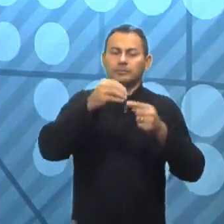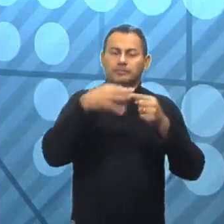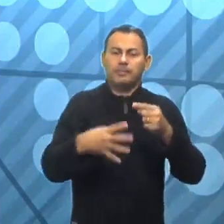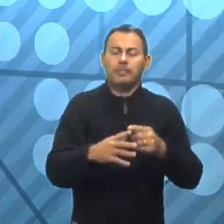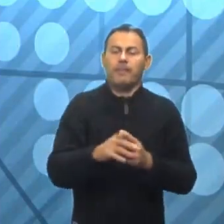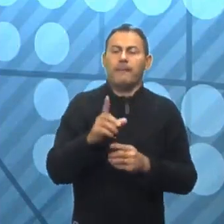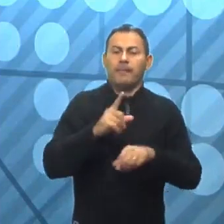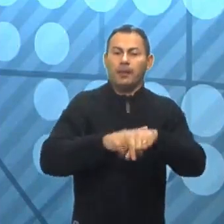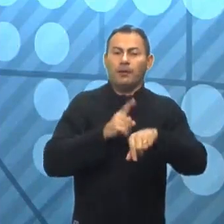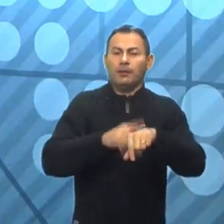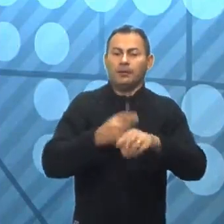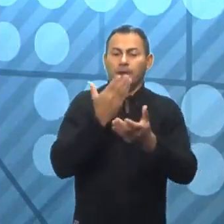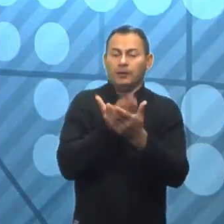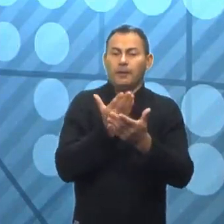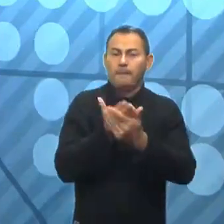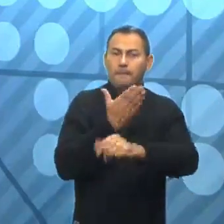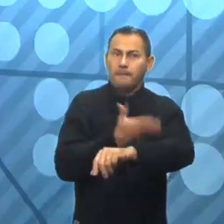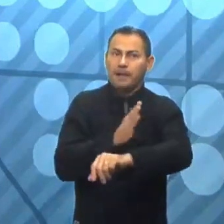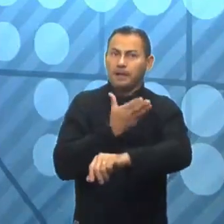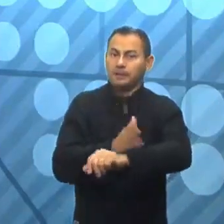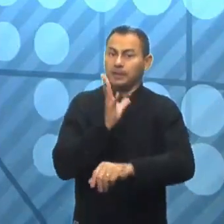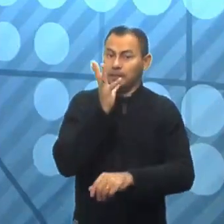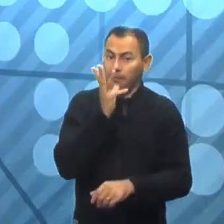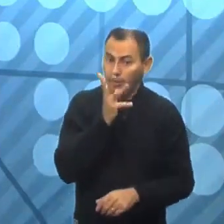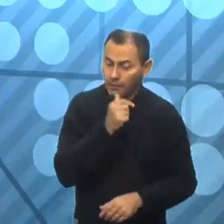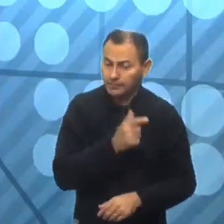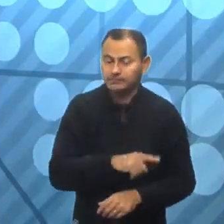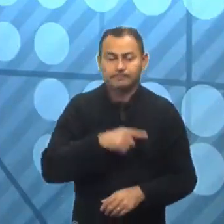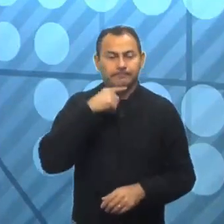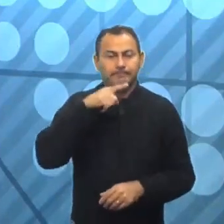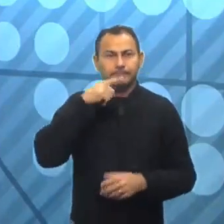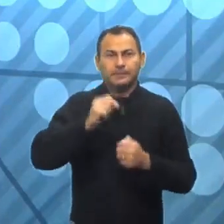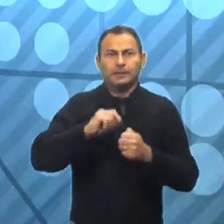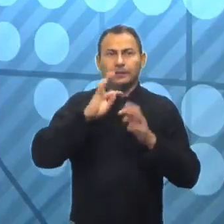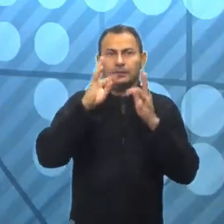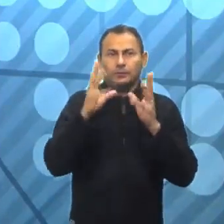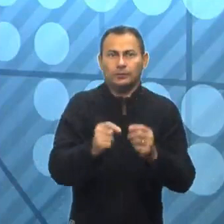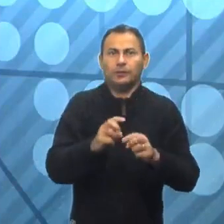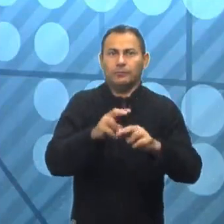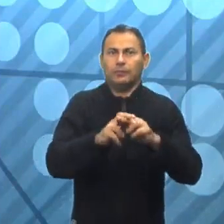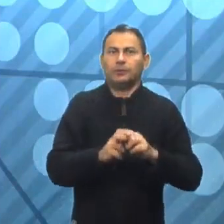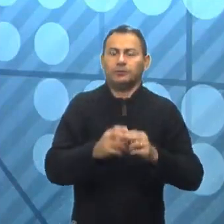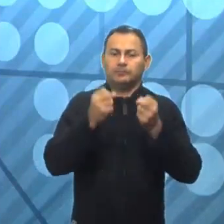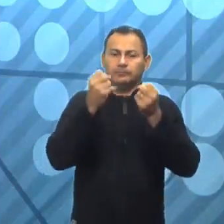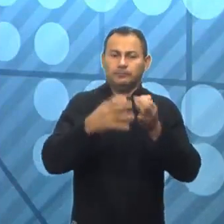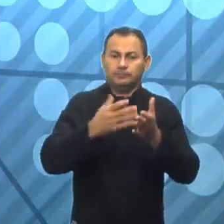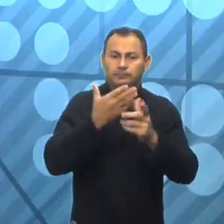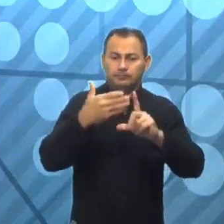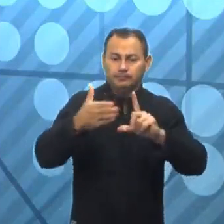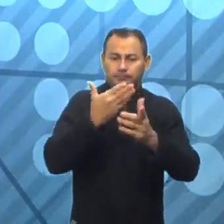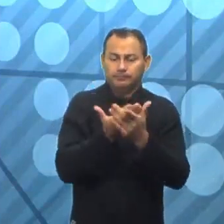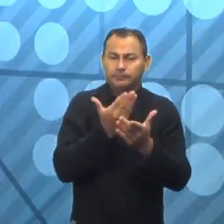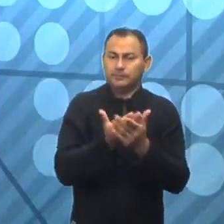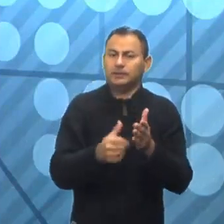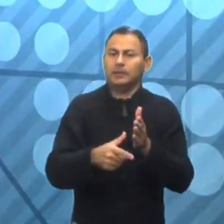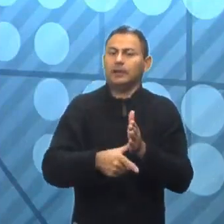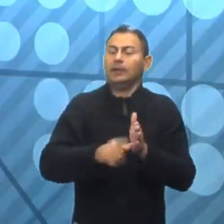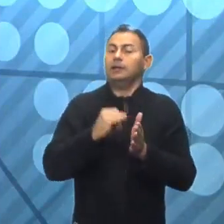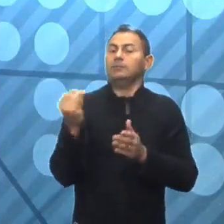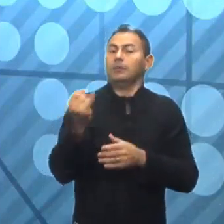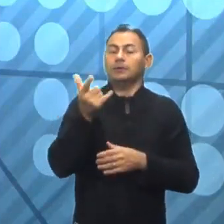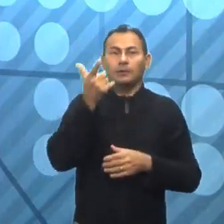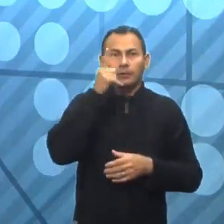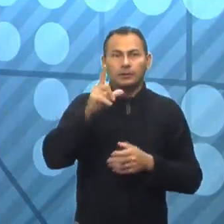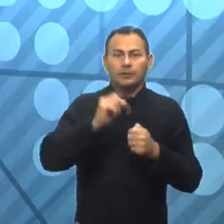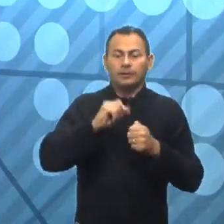software lá na hora da aula prática, isso vai demorar muito tempo, você não vai conseguir fazer tudo. Por isso que o trabalho pré-aula ele é muito importante para você